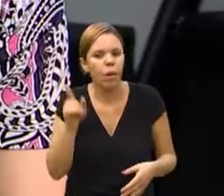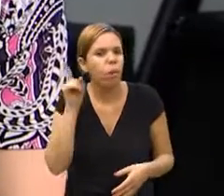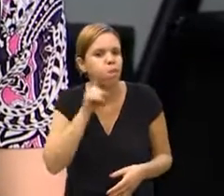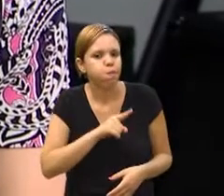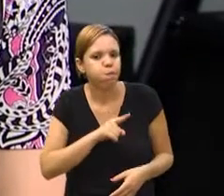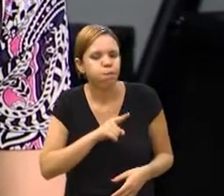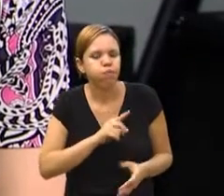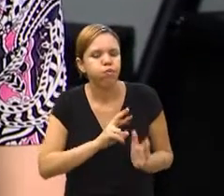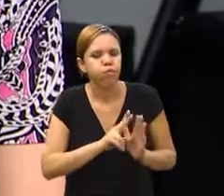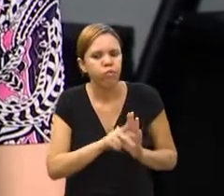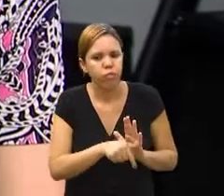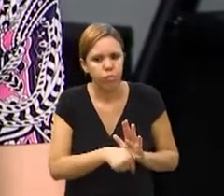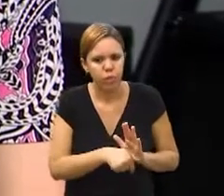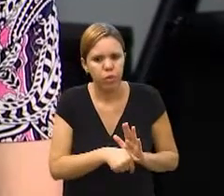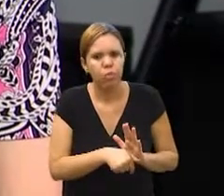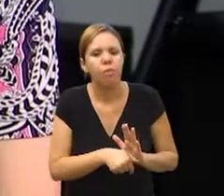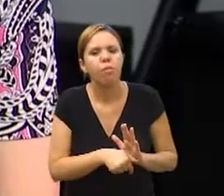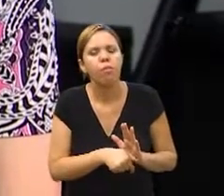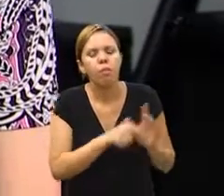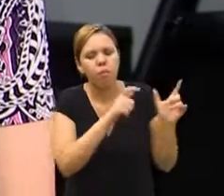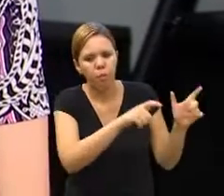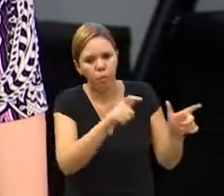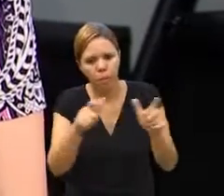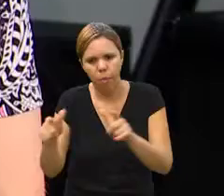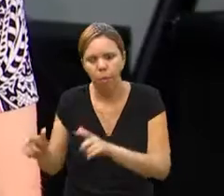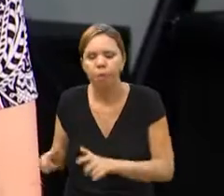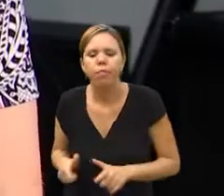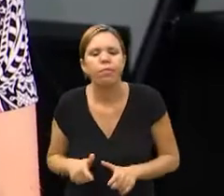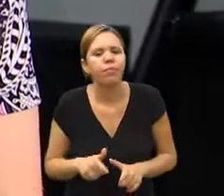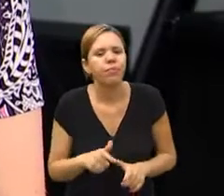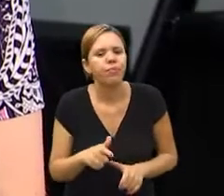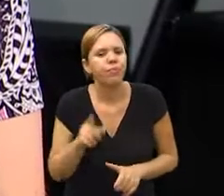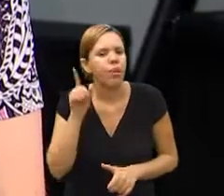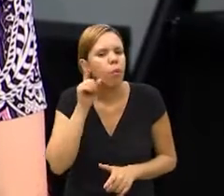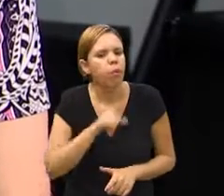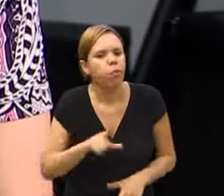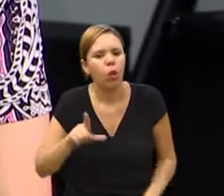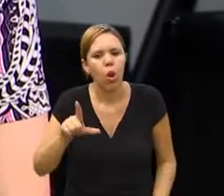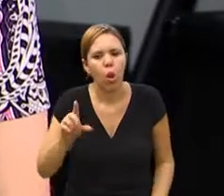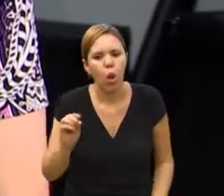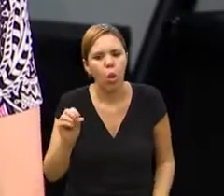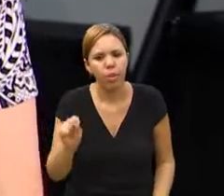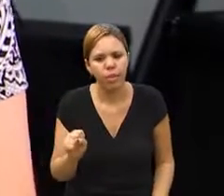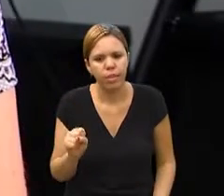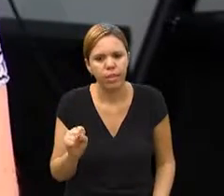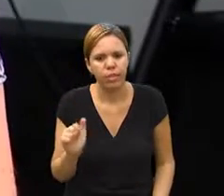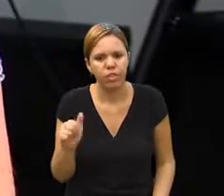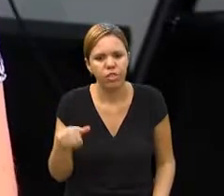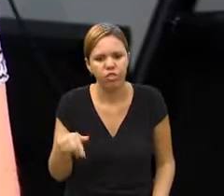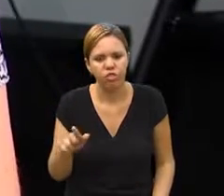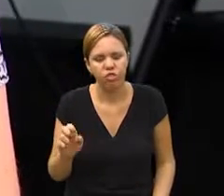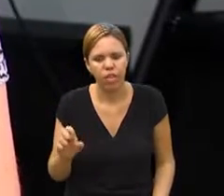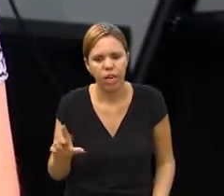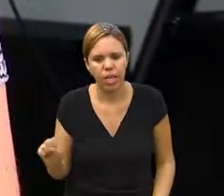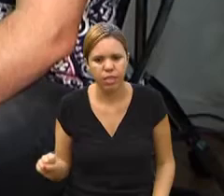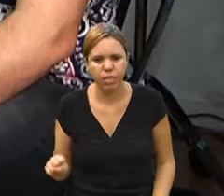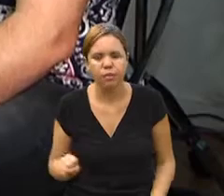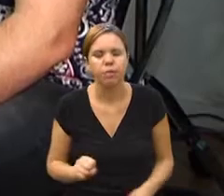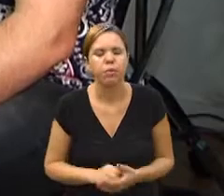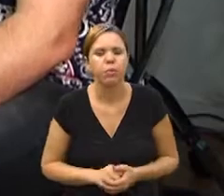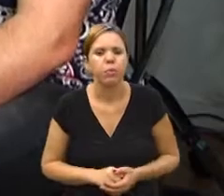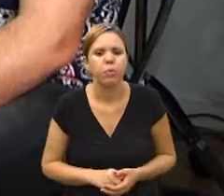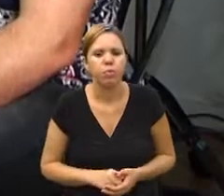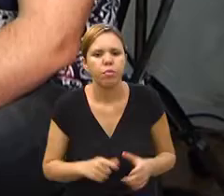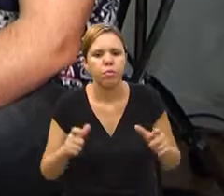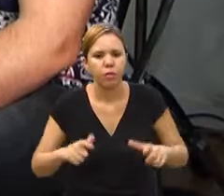tocou em vários locais na Califórnia, em Los Angeles, toquei no Whiskey a Go Go, que é